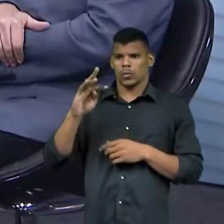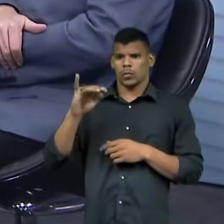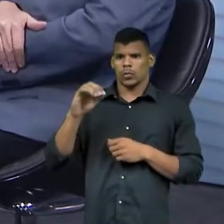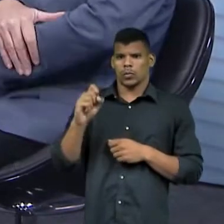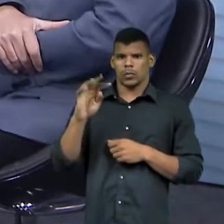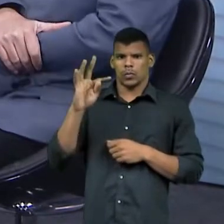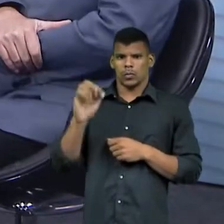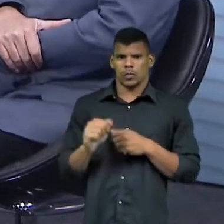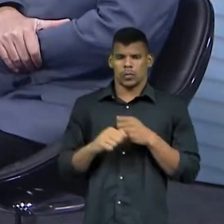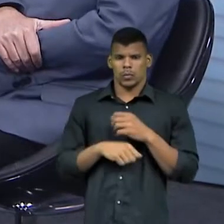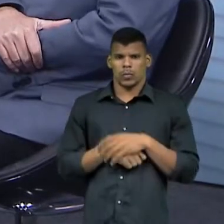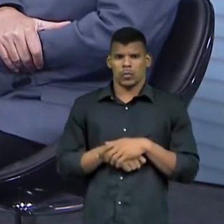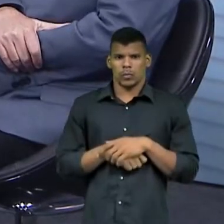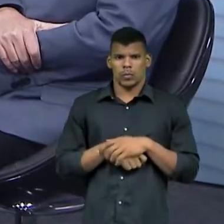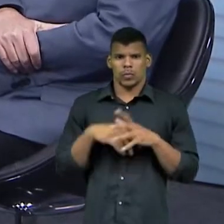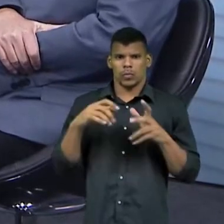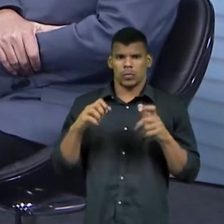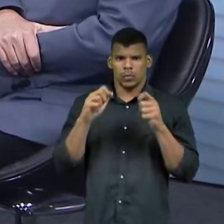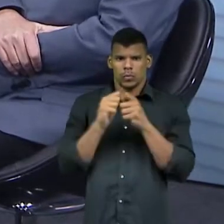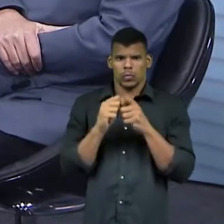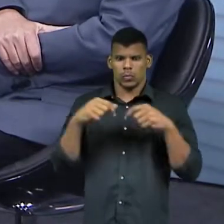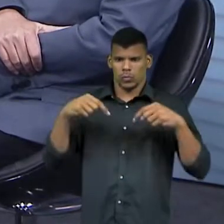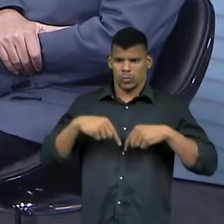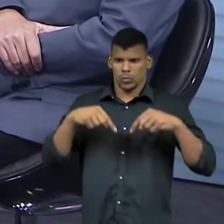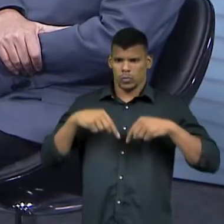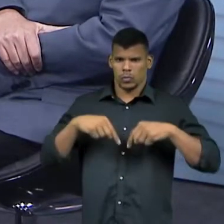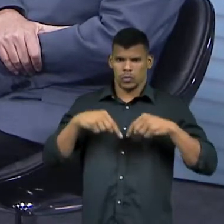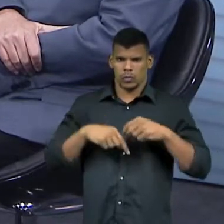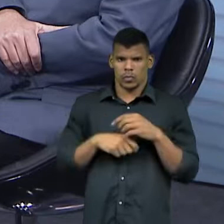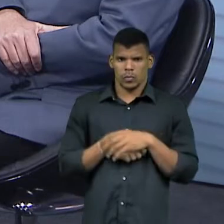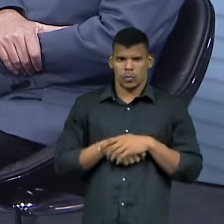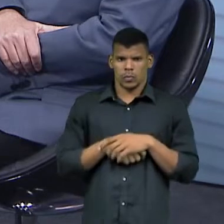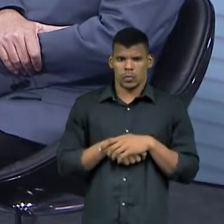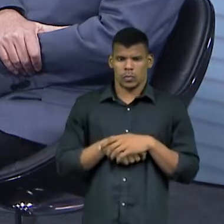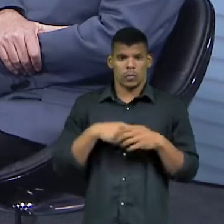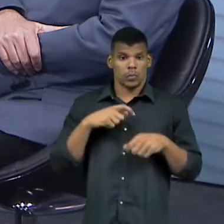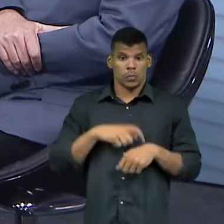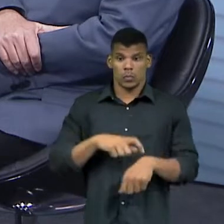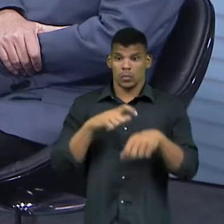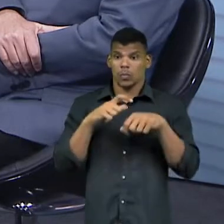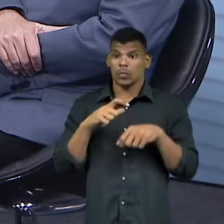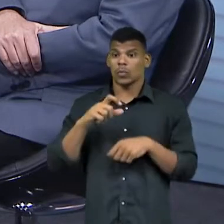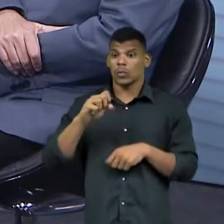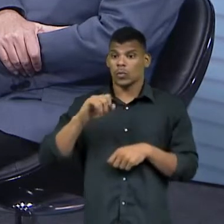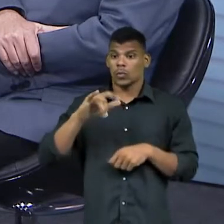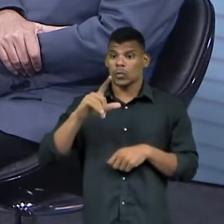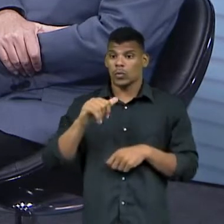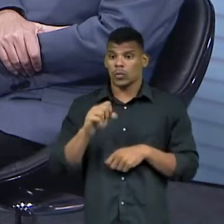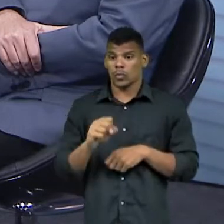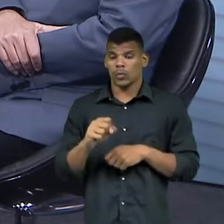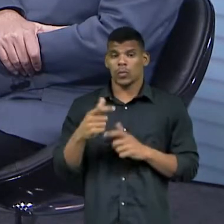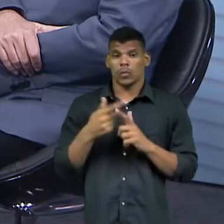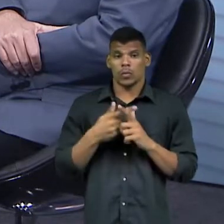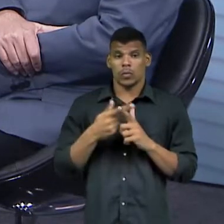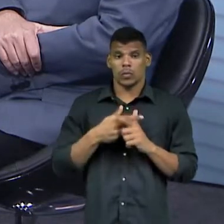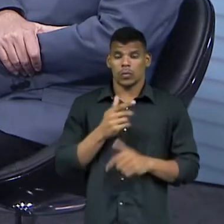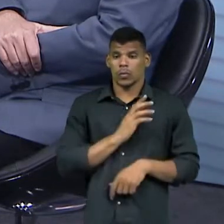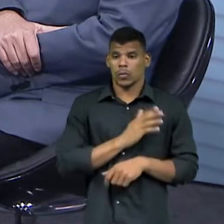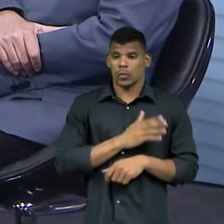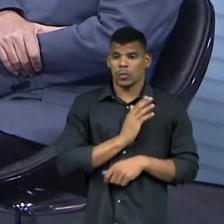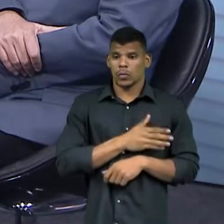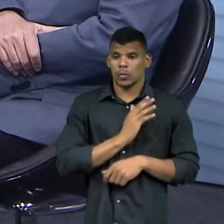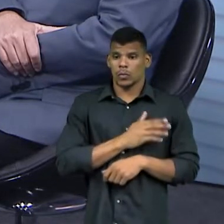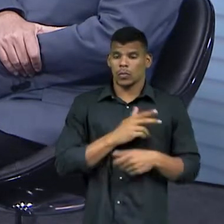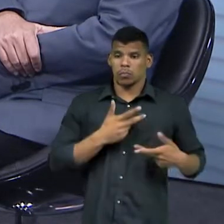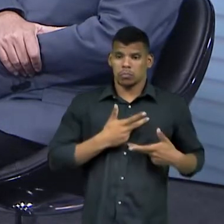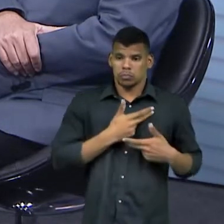munguba isso então eles vieram juntos para cá e de repente o Dr Silas tem um problema no coração e diagnóstico inop